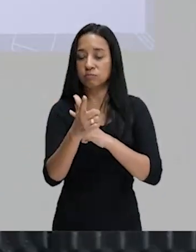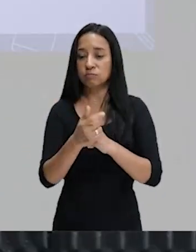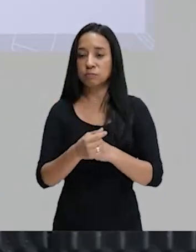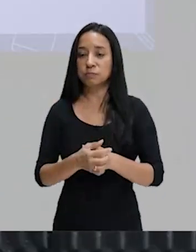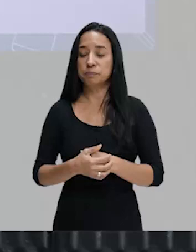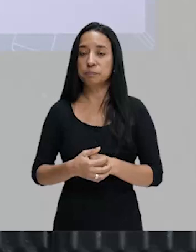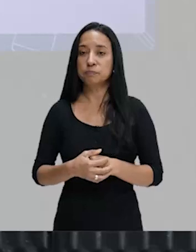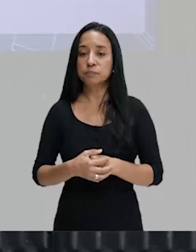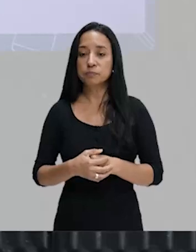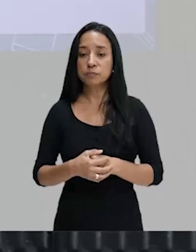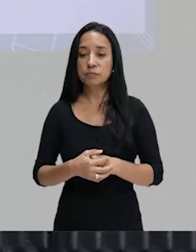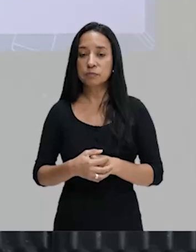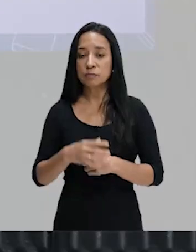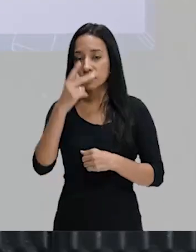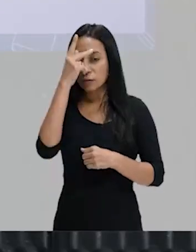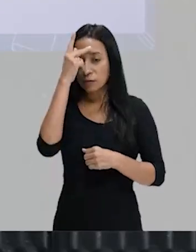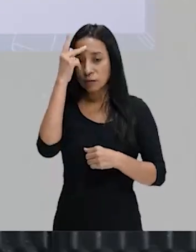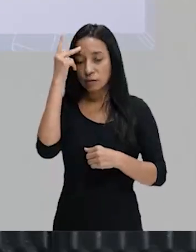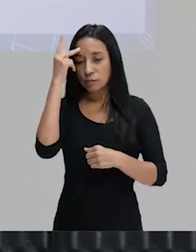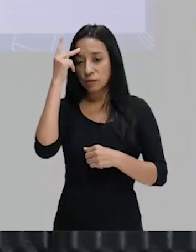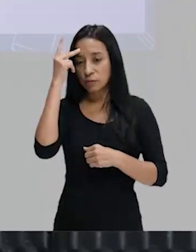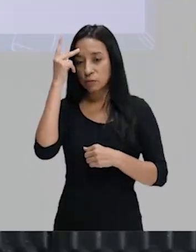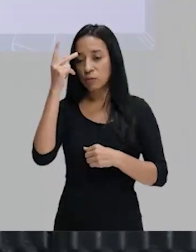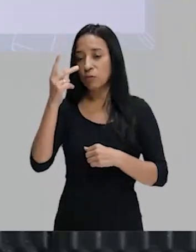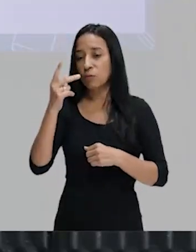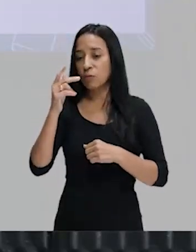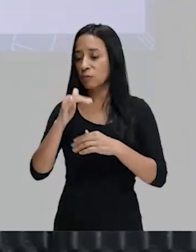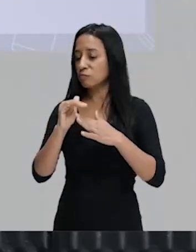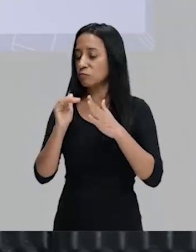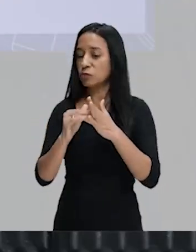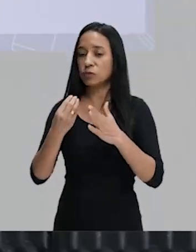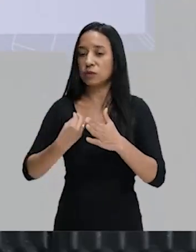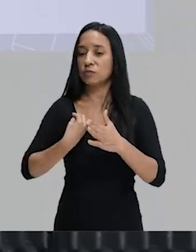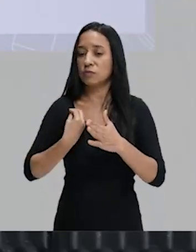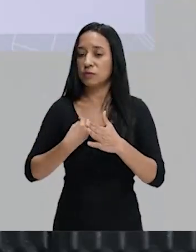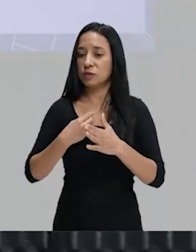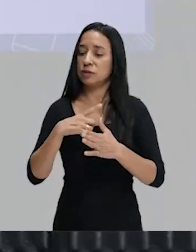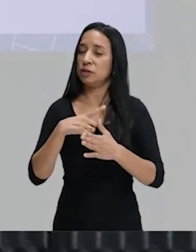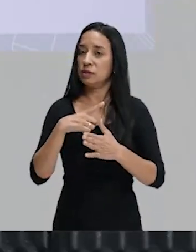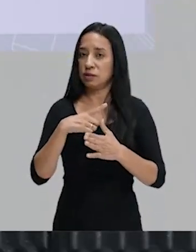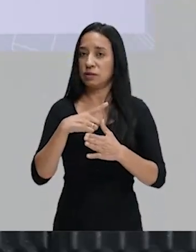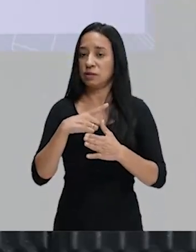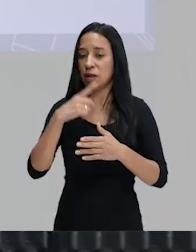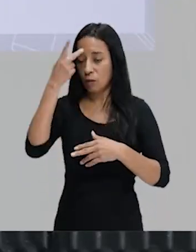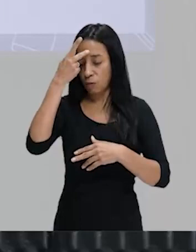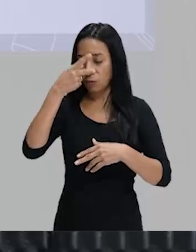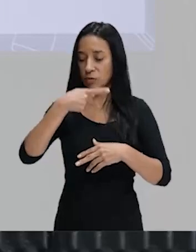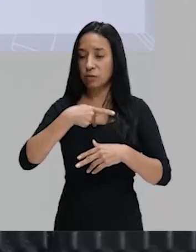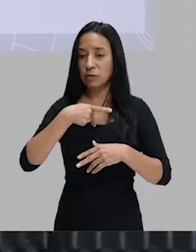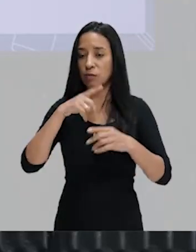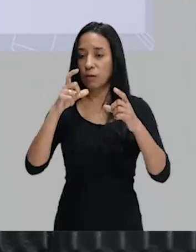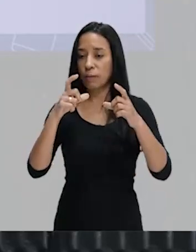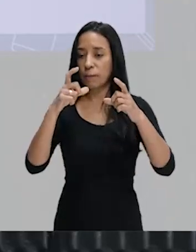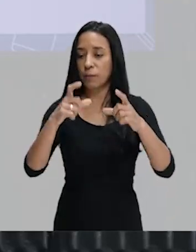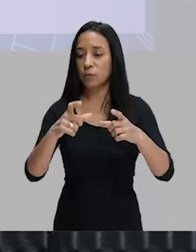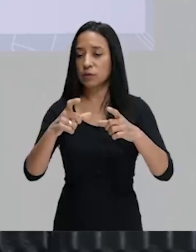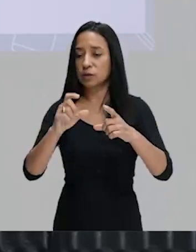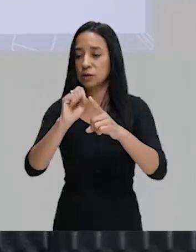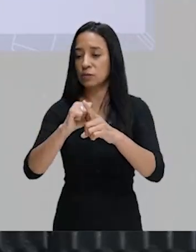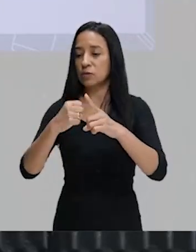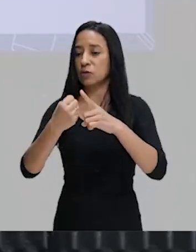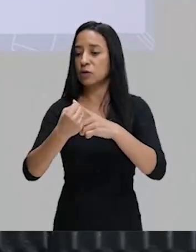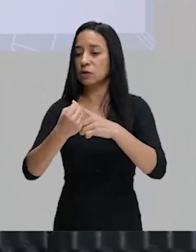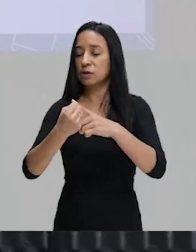sociedade. O indivíduo, durante o tempo todo, carrega consigo a posição social que ele herdou dos